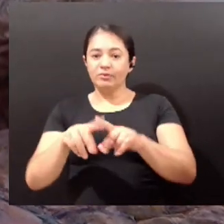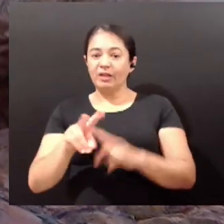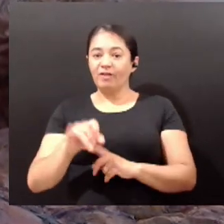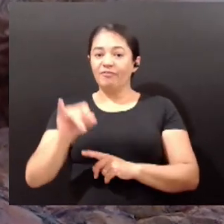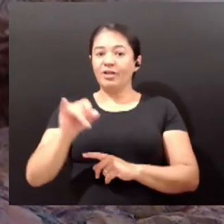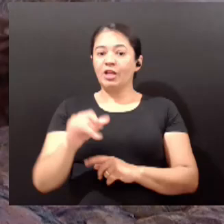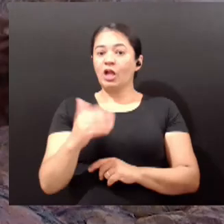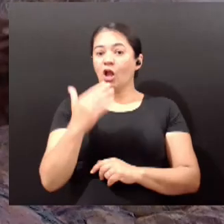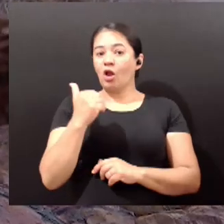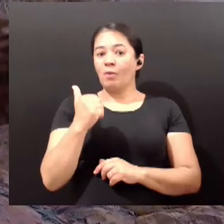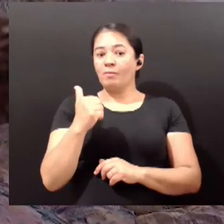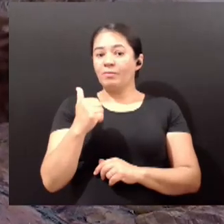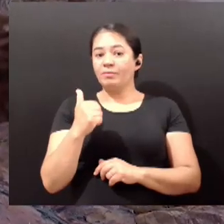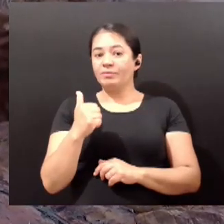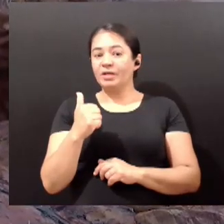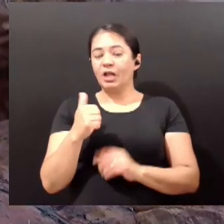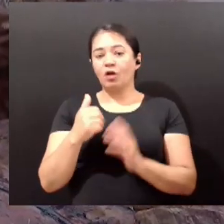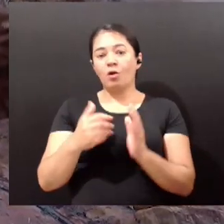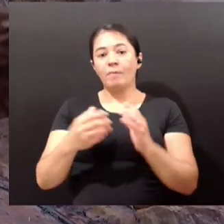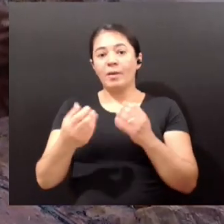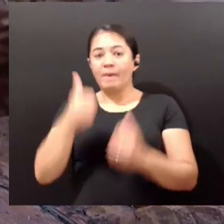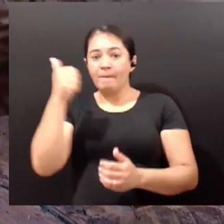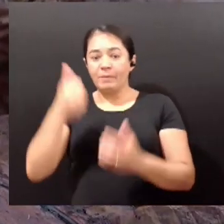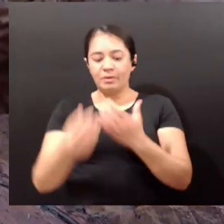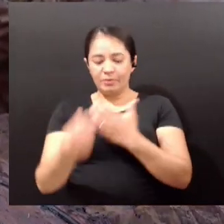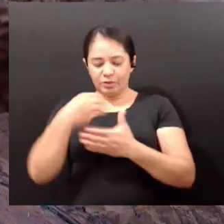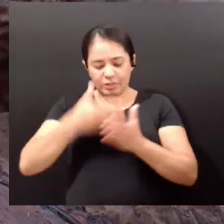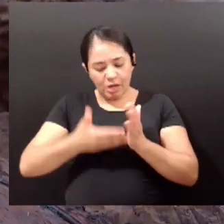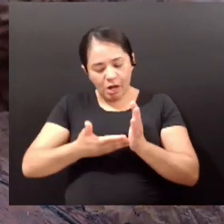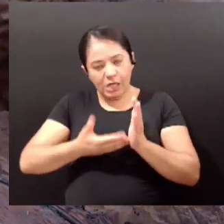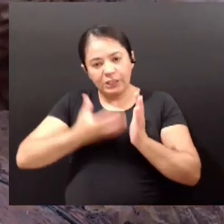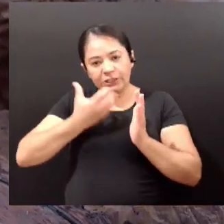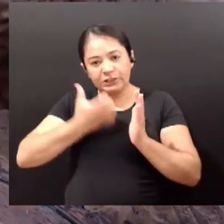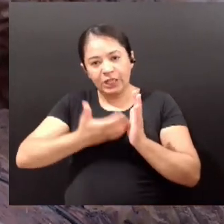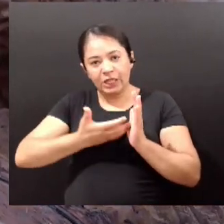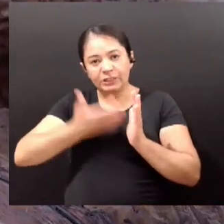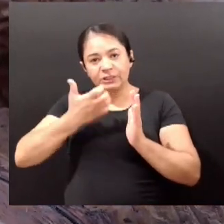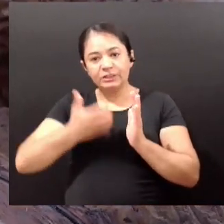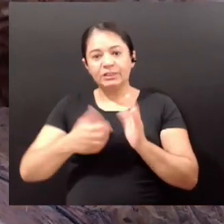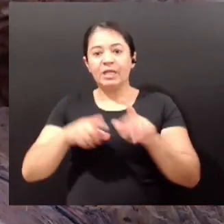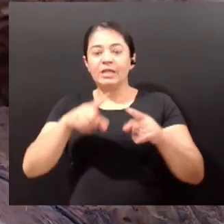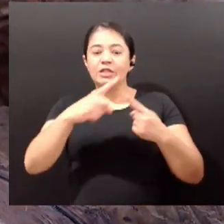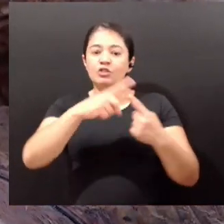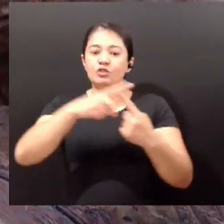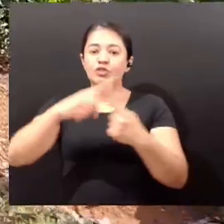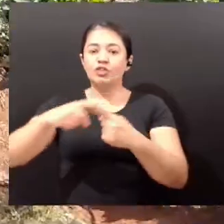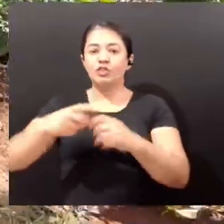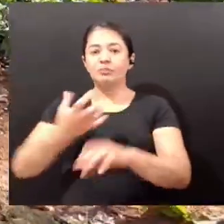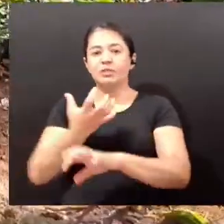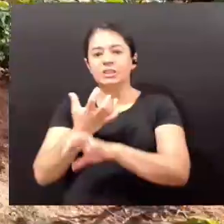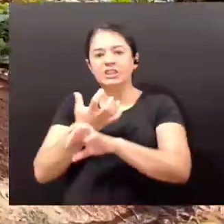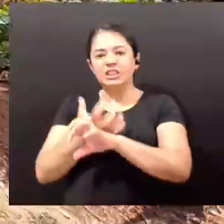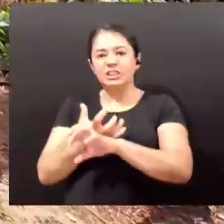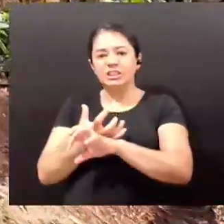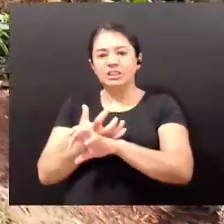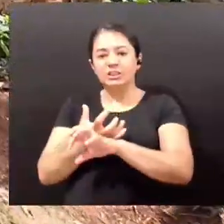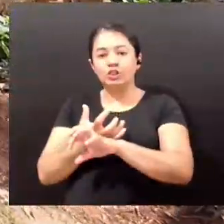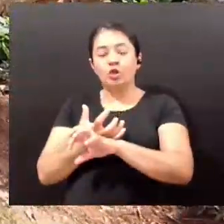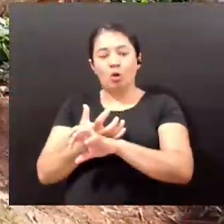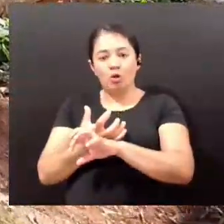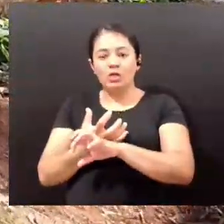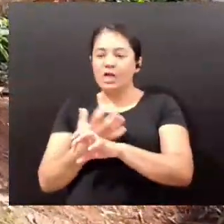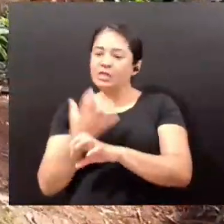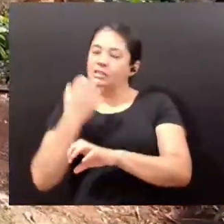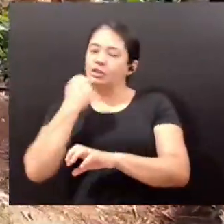as vísceras da presa, ela come partes de ossos que ela precisa desse cálcio, e como é que a